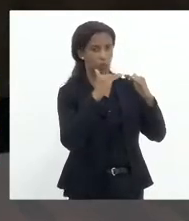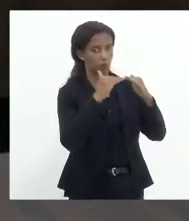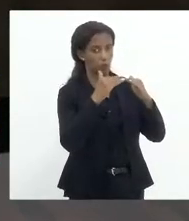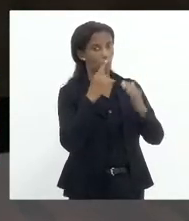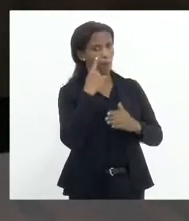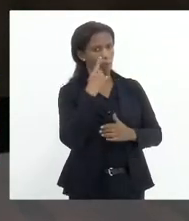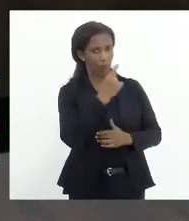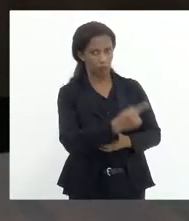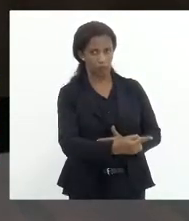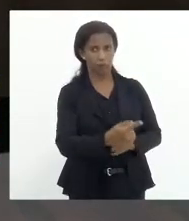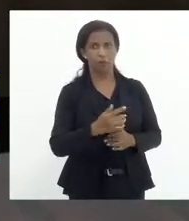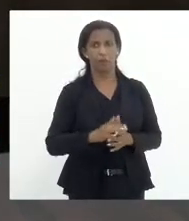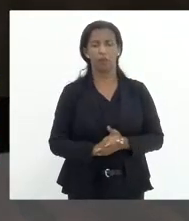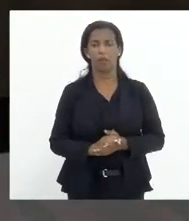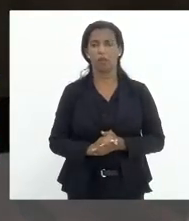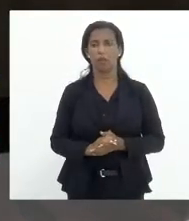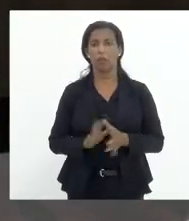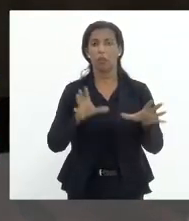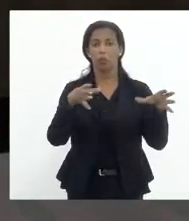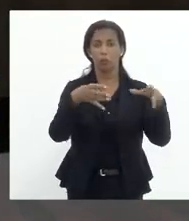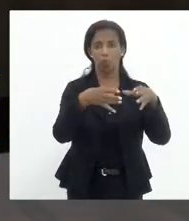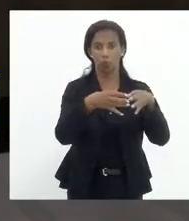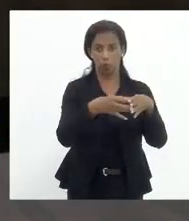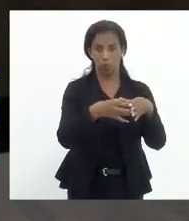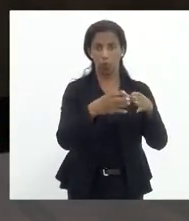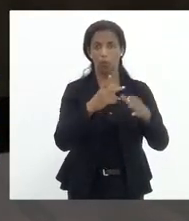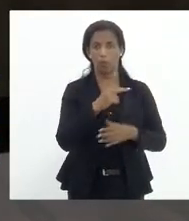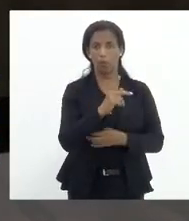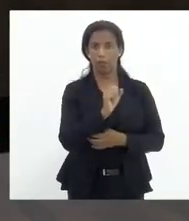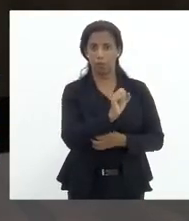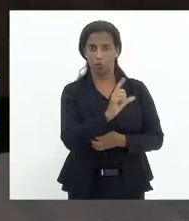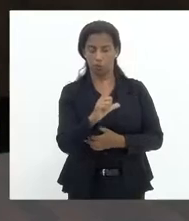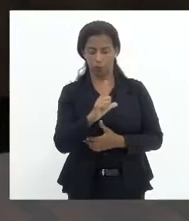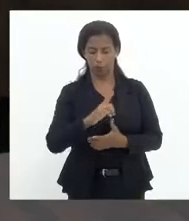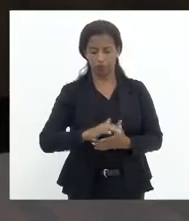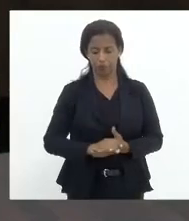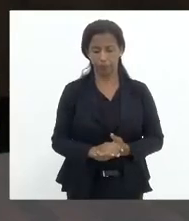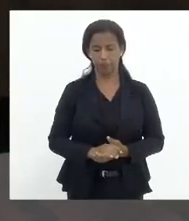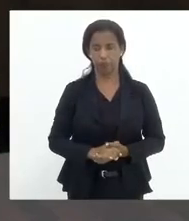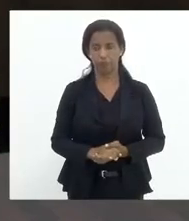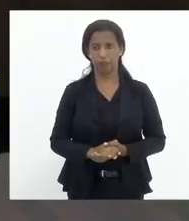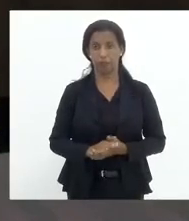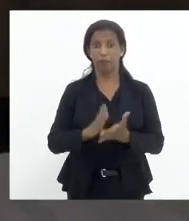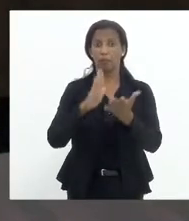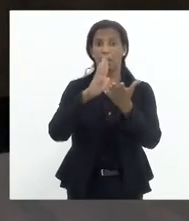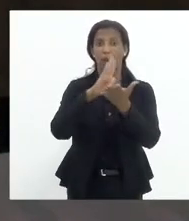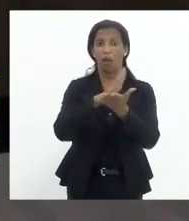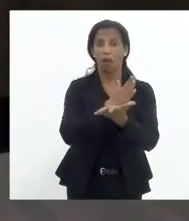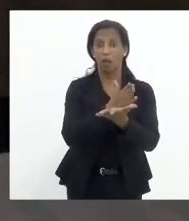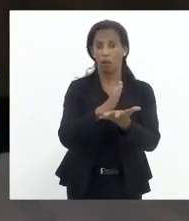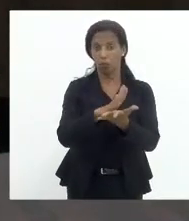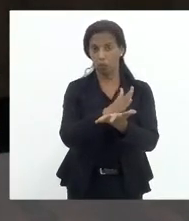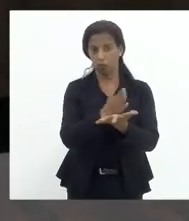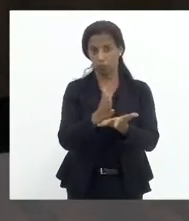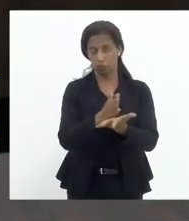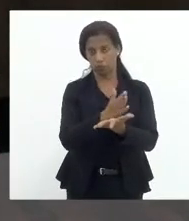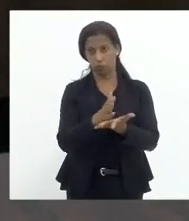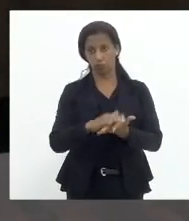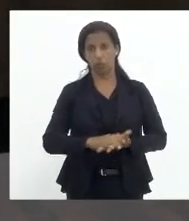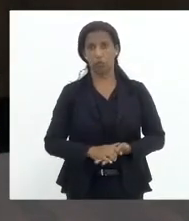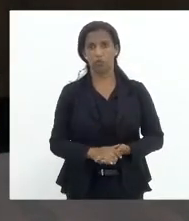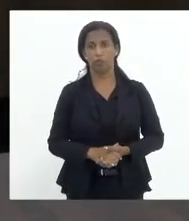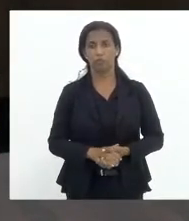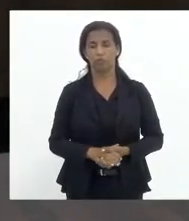pelo que vi acordada com ela e com a bancada é a seguinte alguns desses desses